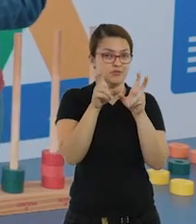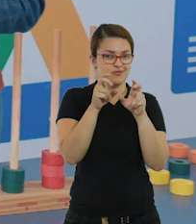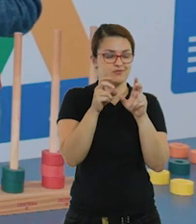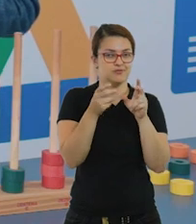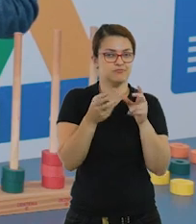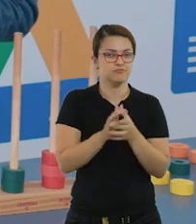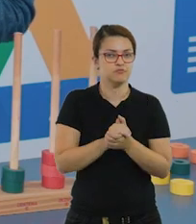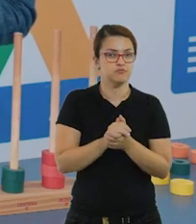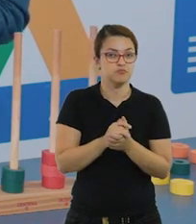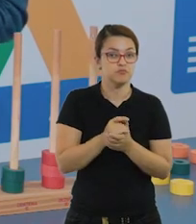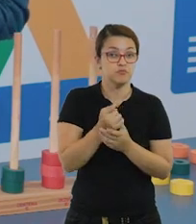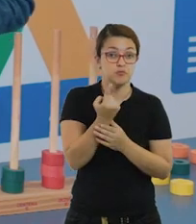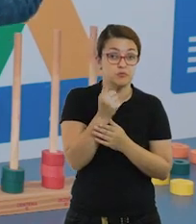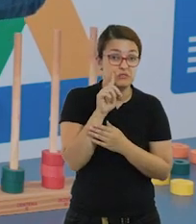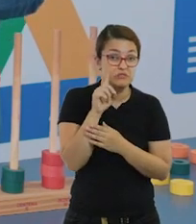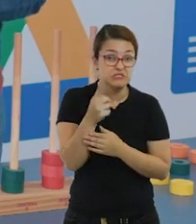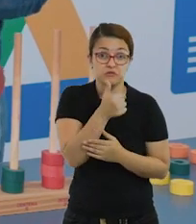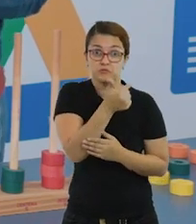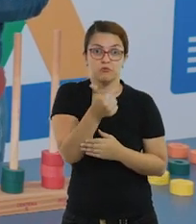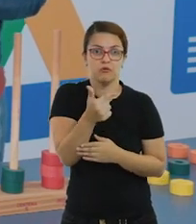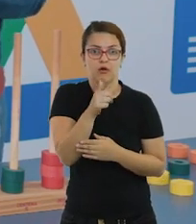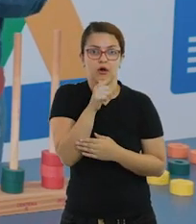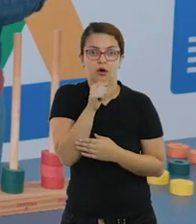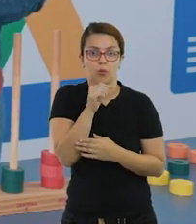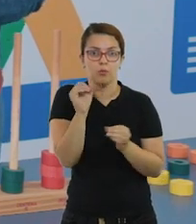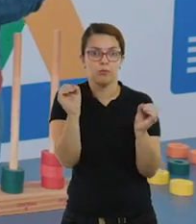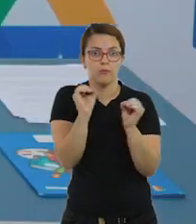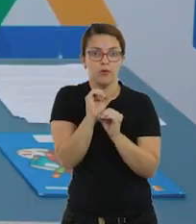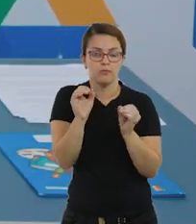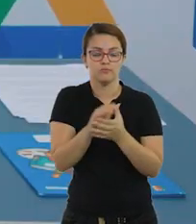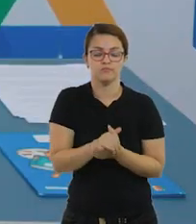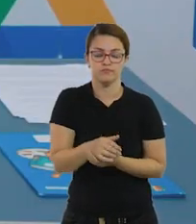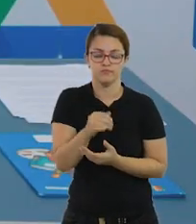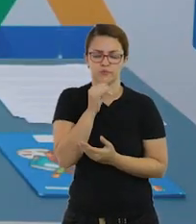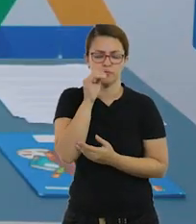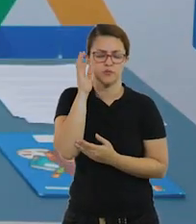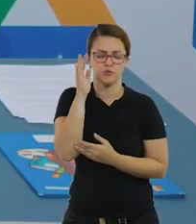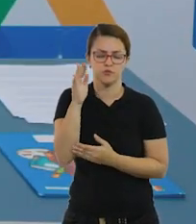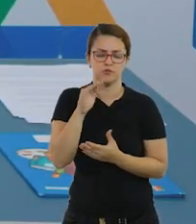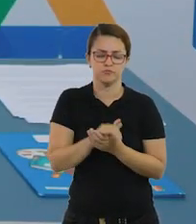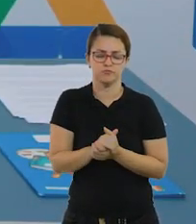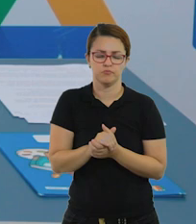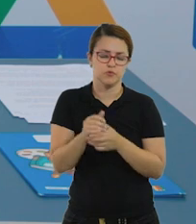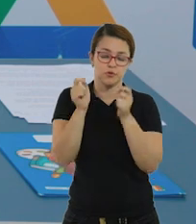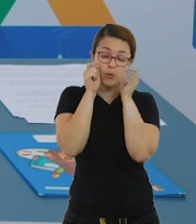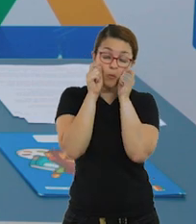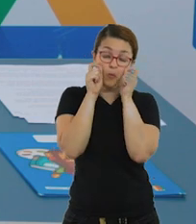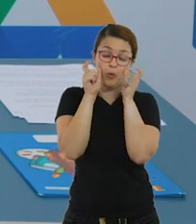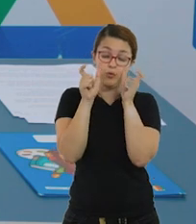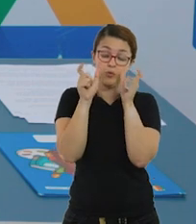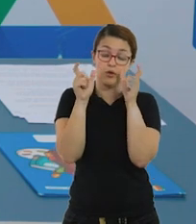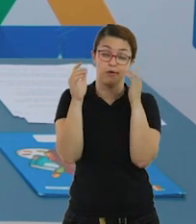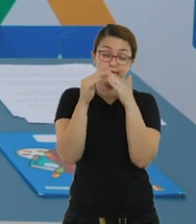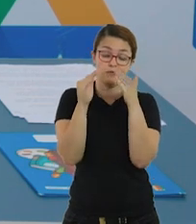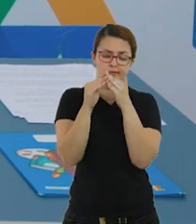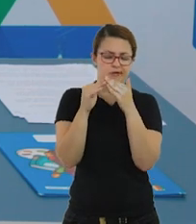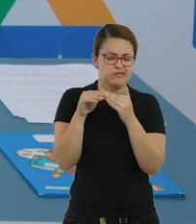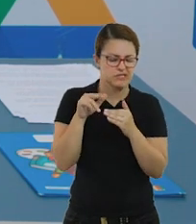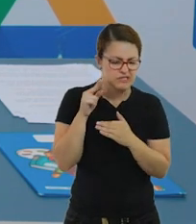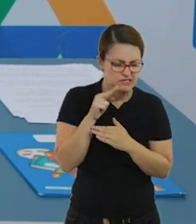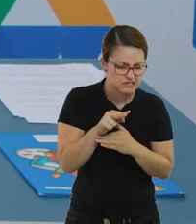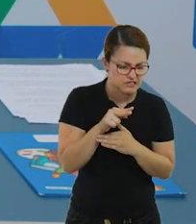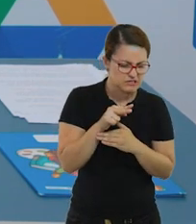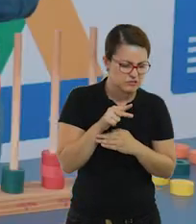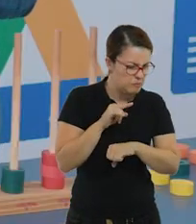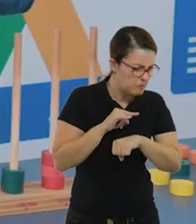bom? Então, o título da história poderia ser Um Dia Sem Água, tá? Então, imagina que vocês acordaram e na casa de vocês não tem água. Vocês foram no